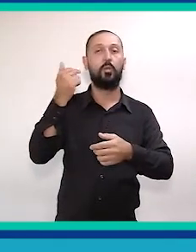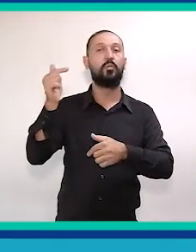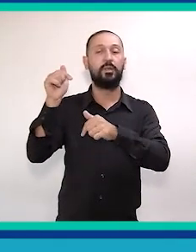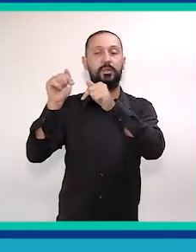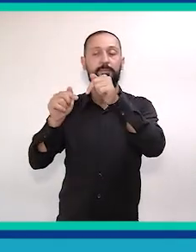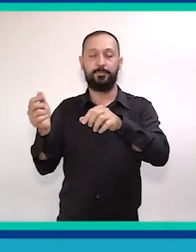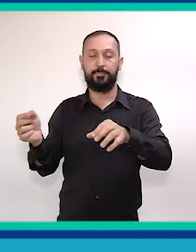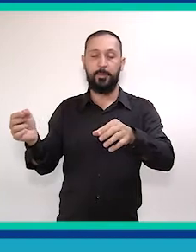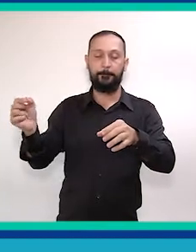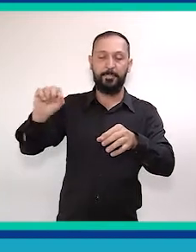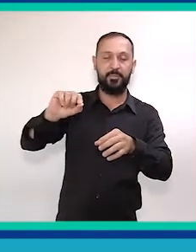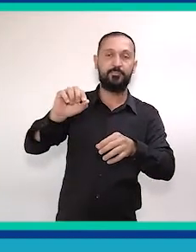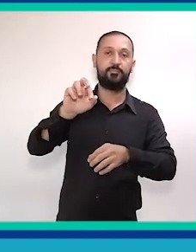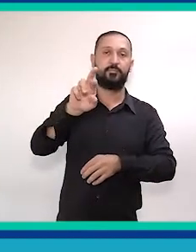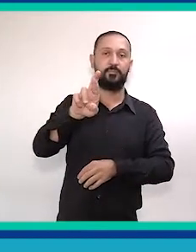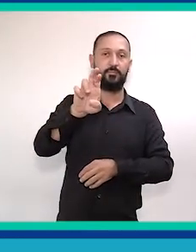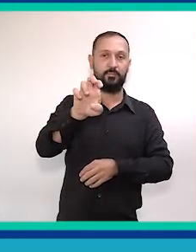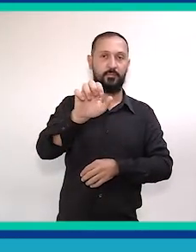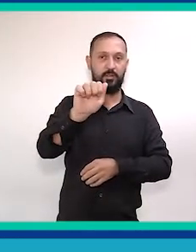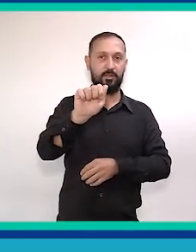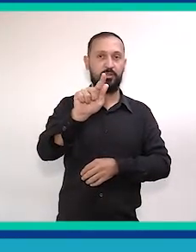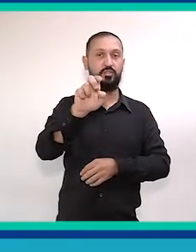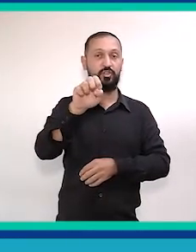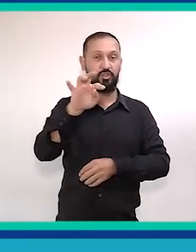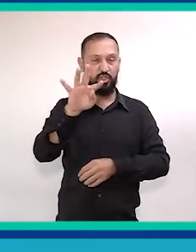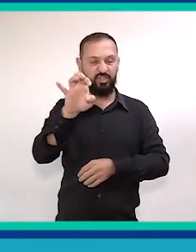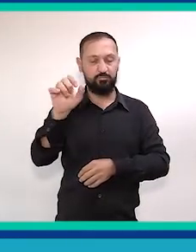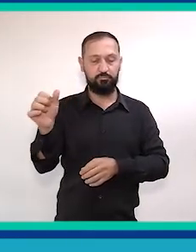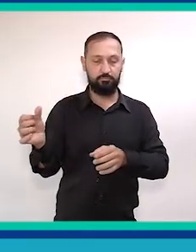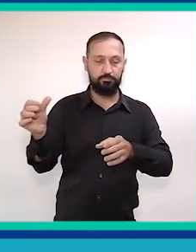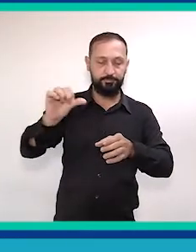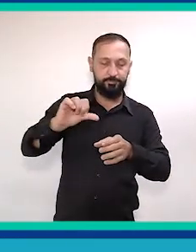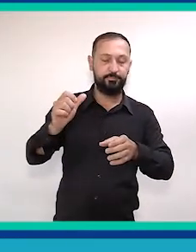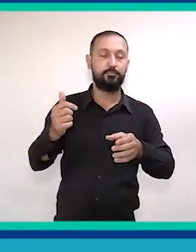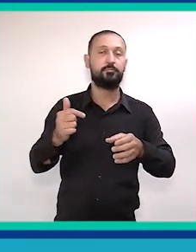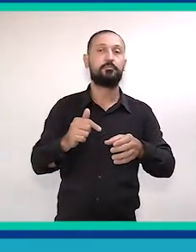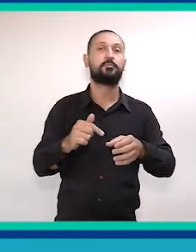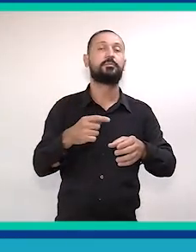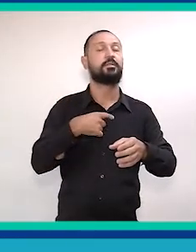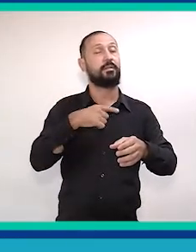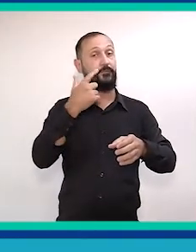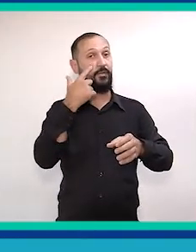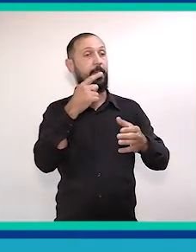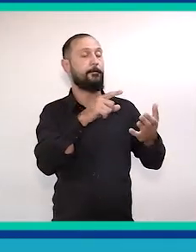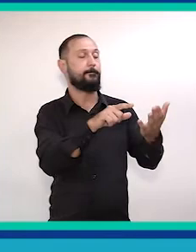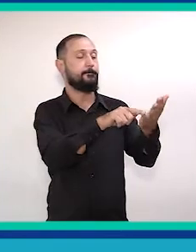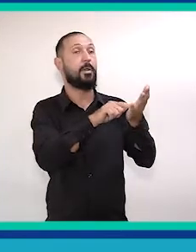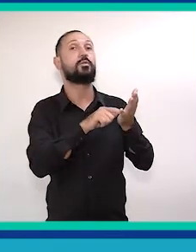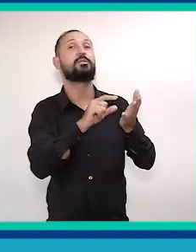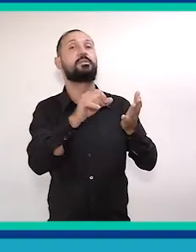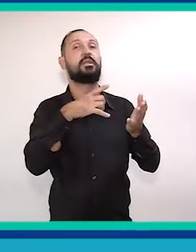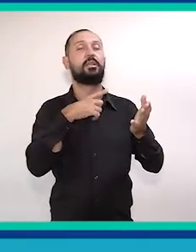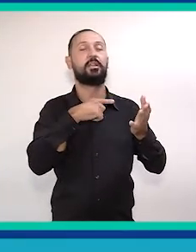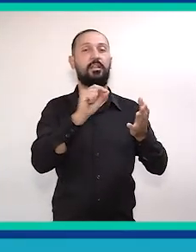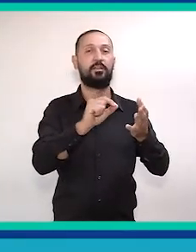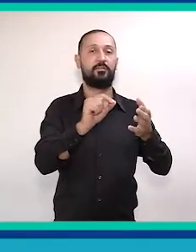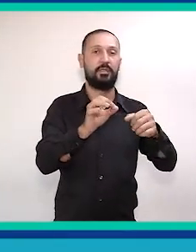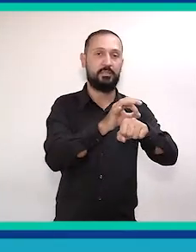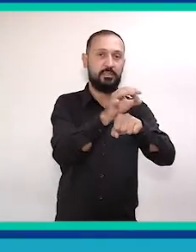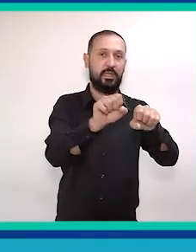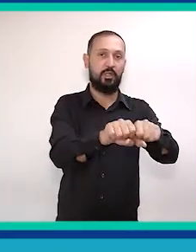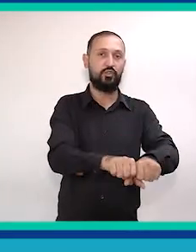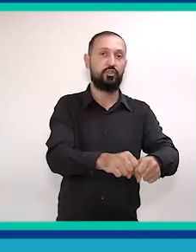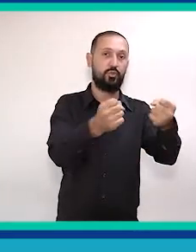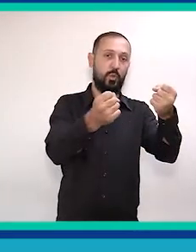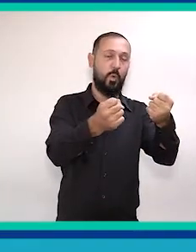um reagente, que esse reagente vai dizer para a gente se houve a